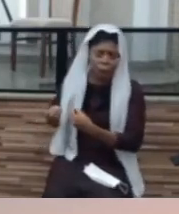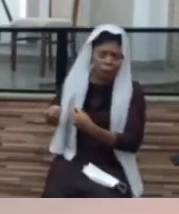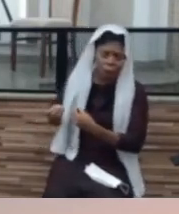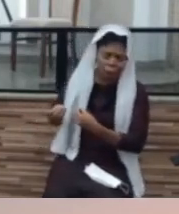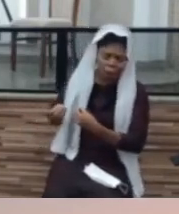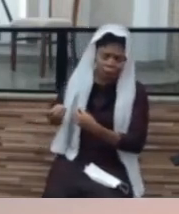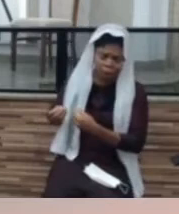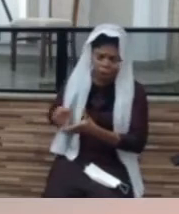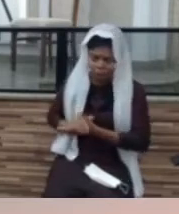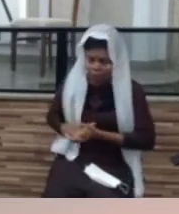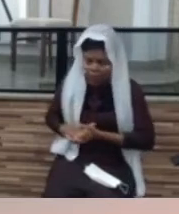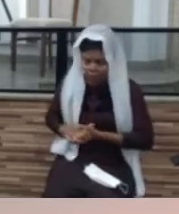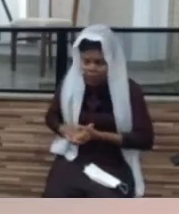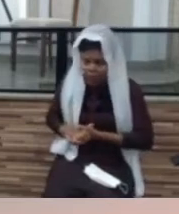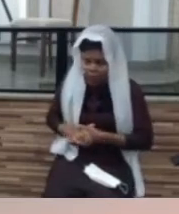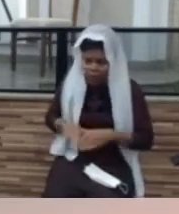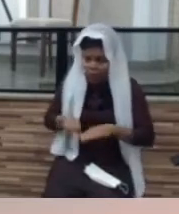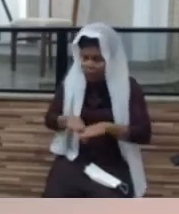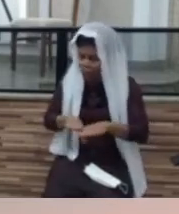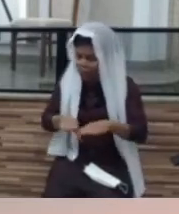oferta do povo,